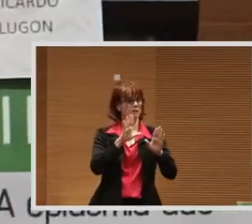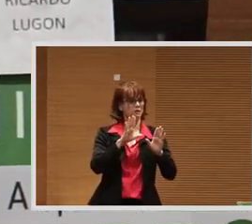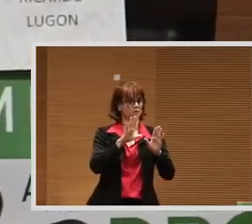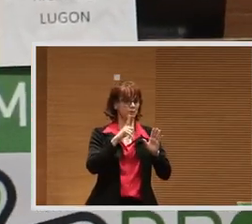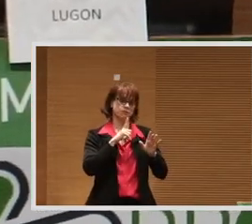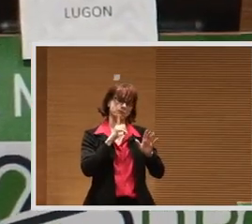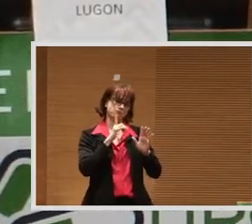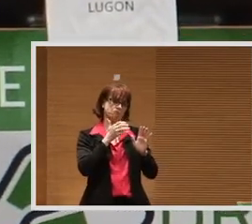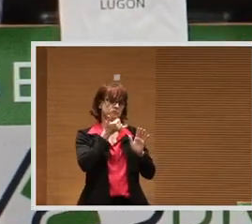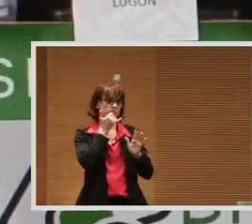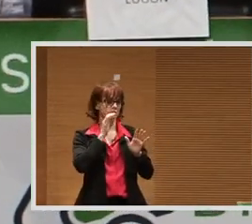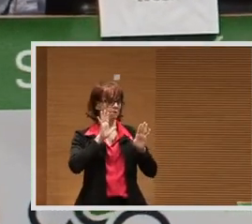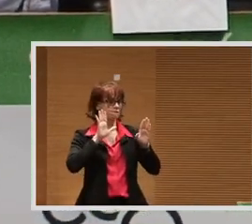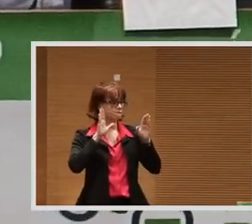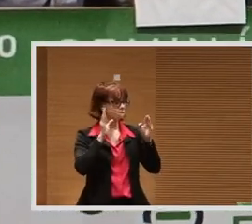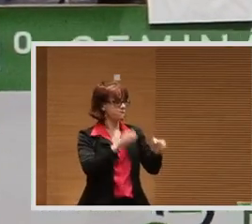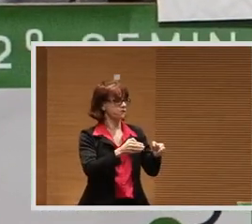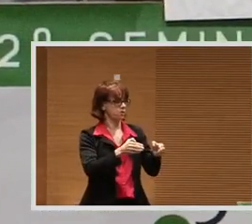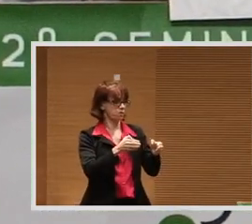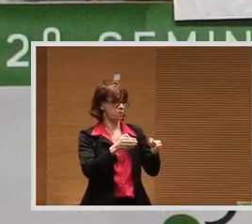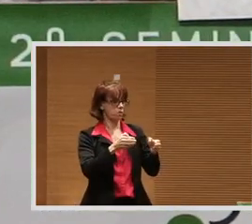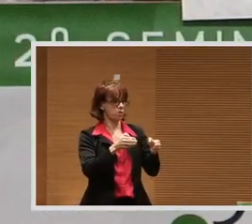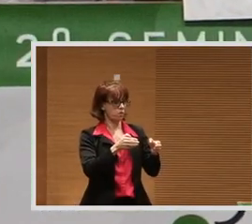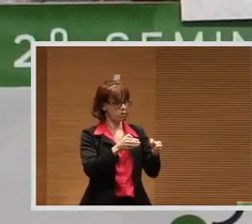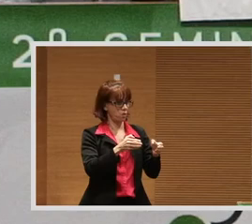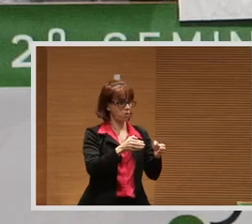encerra. Encerra, agora encerra.